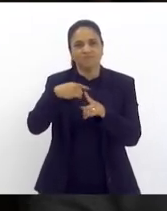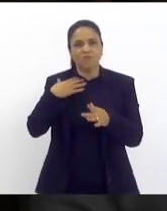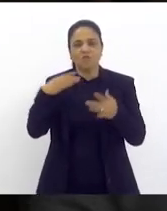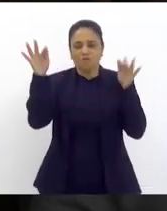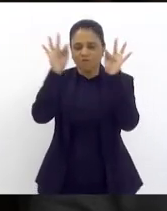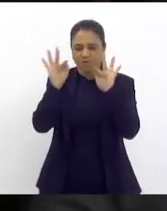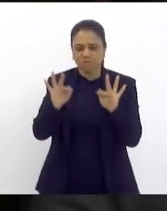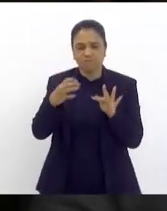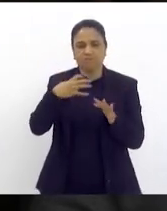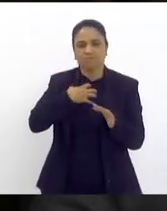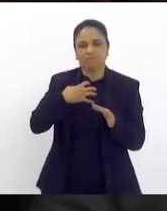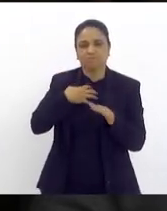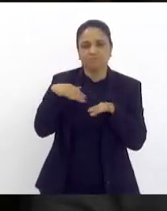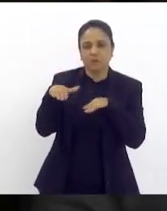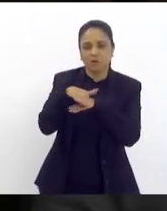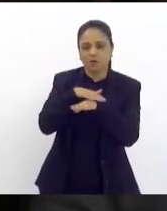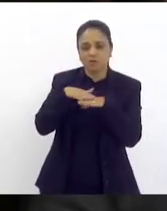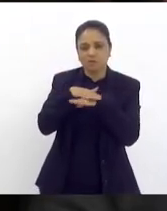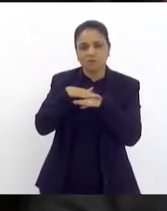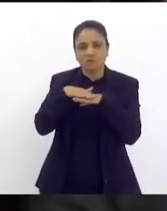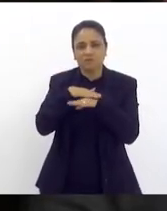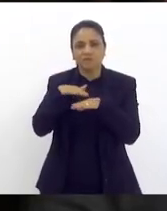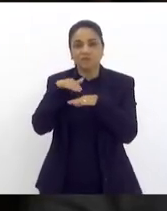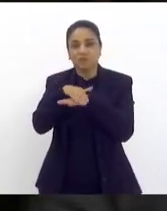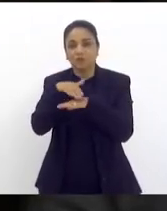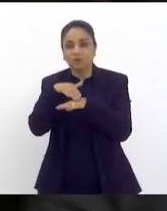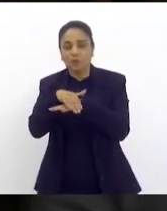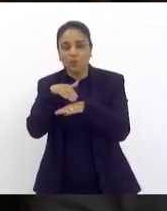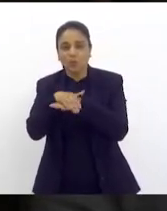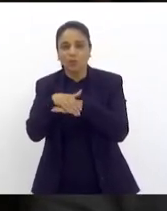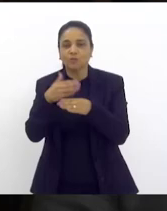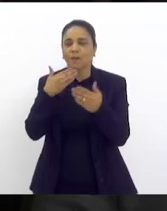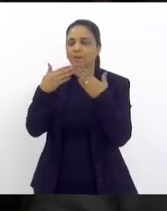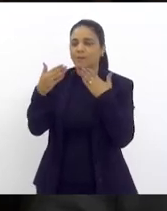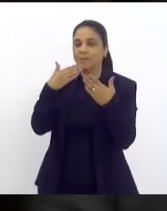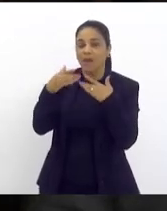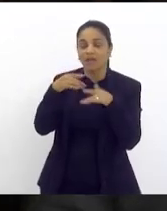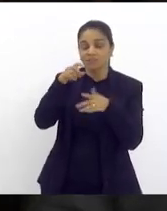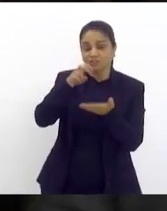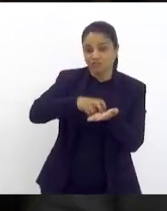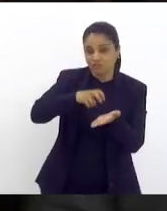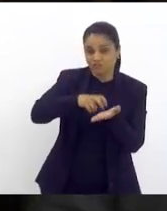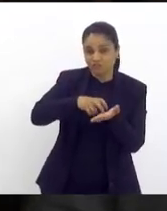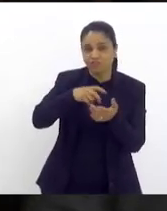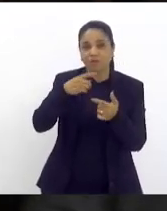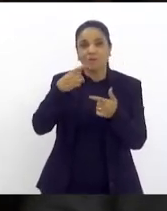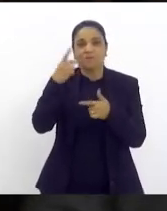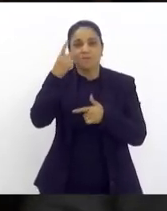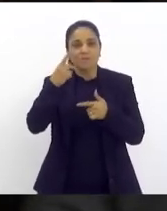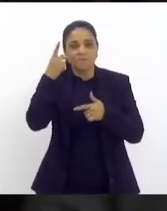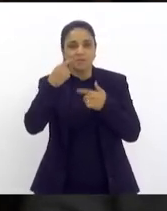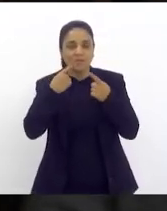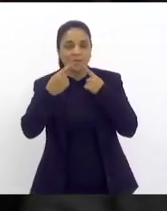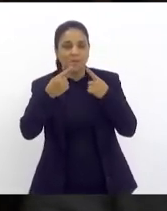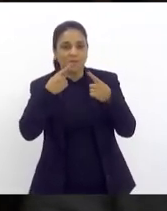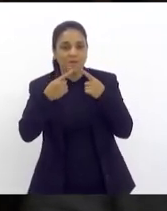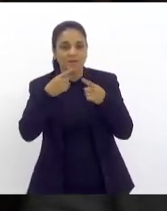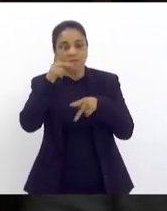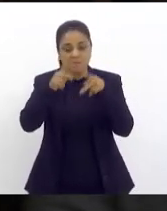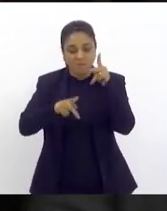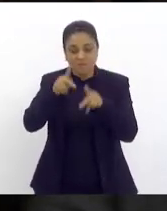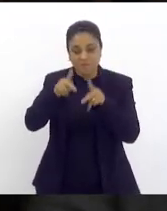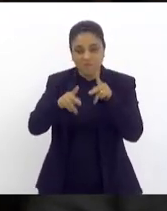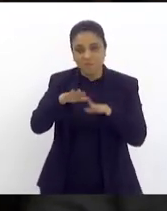à noite. Ou ir lá durante o dia para falar de política, políticas públicas, que é levar dias melhores para os moradores. E